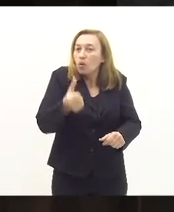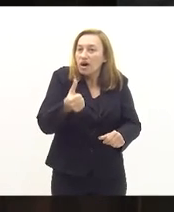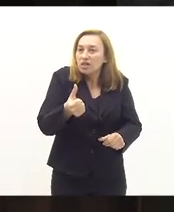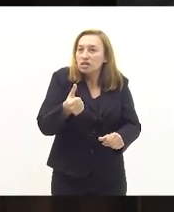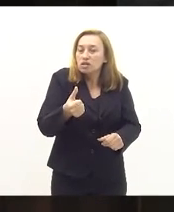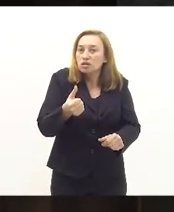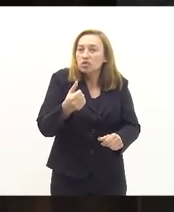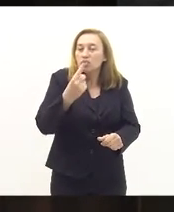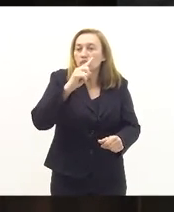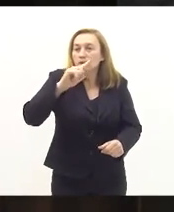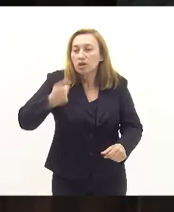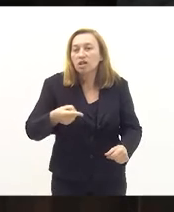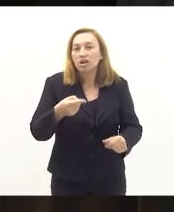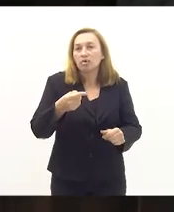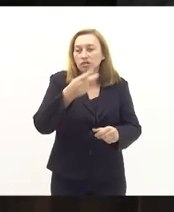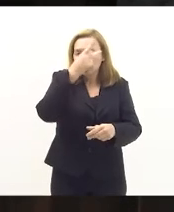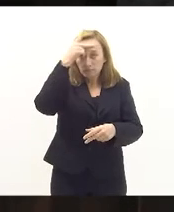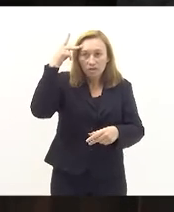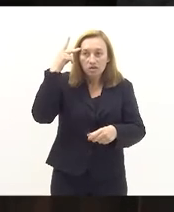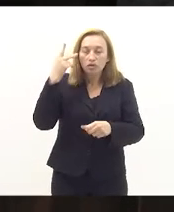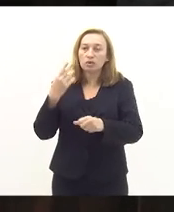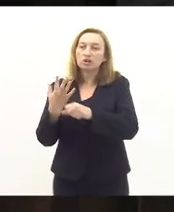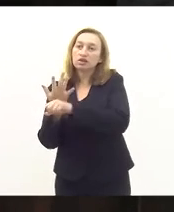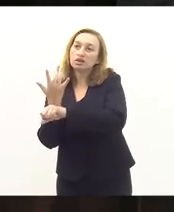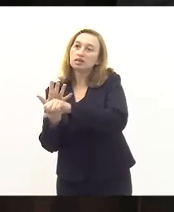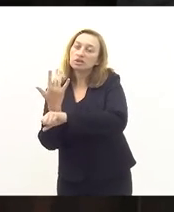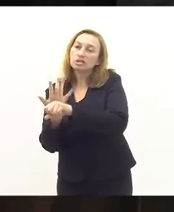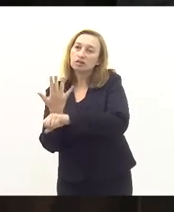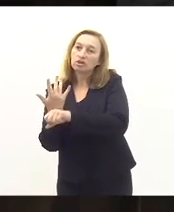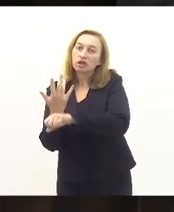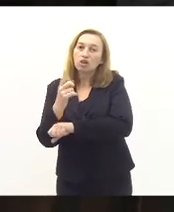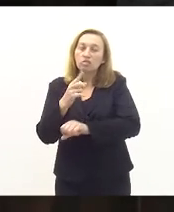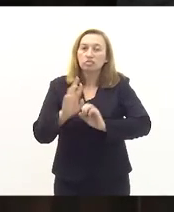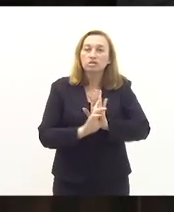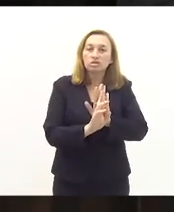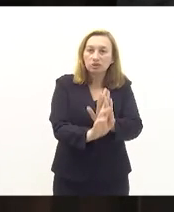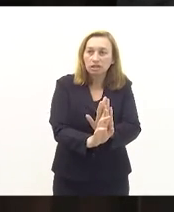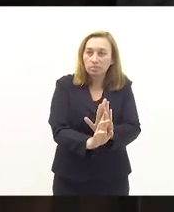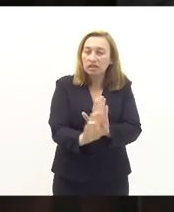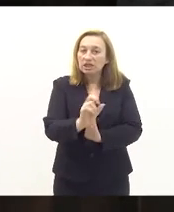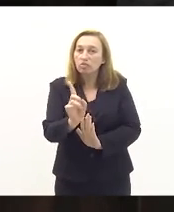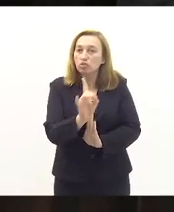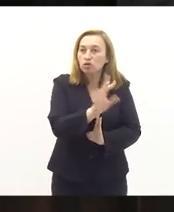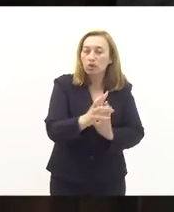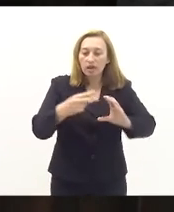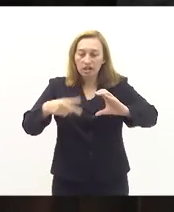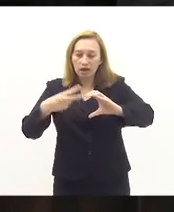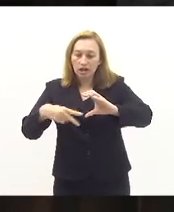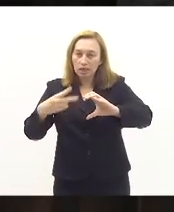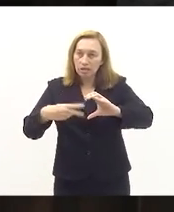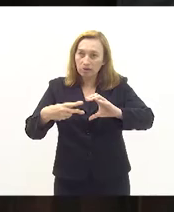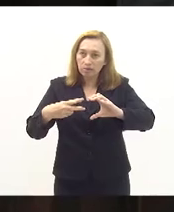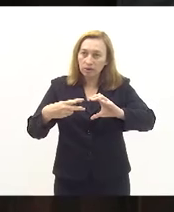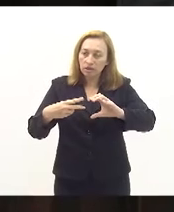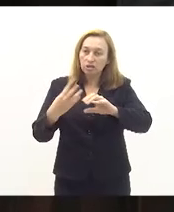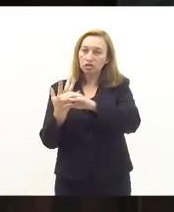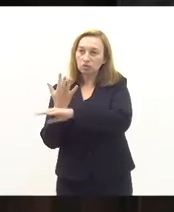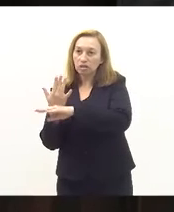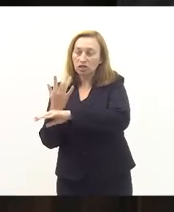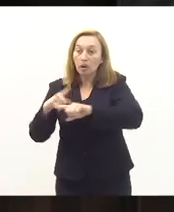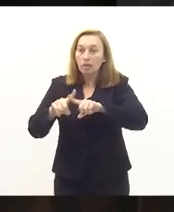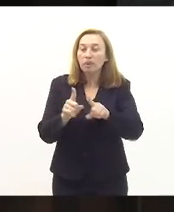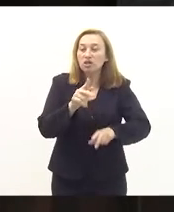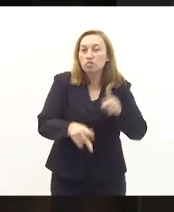1 milhão de habitantes na cidade Duque de Caxias Então você está representando não só aqui se você está representando